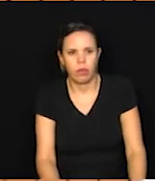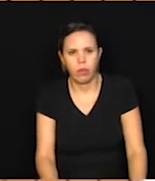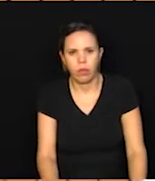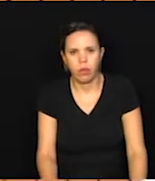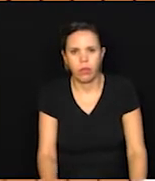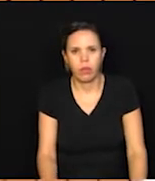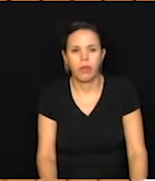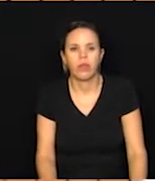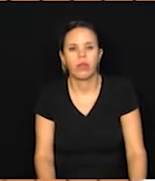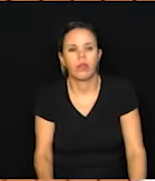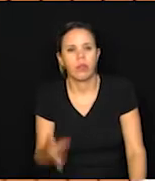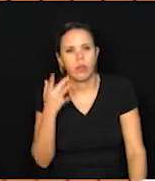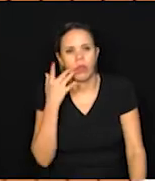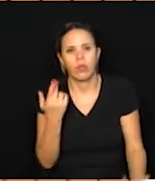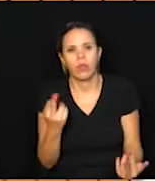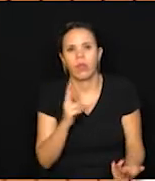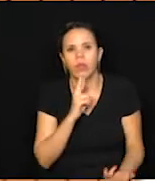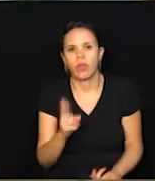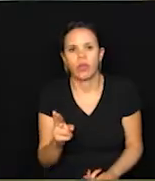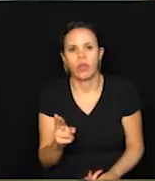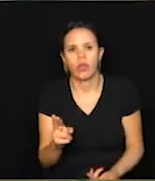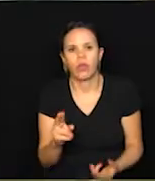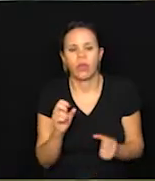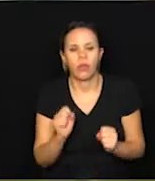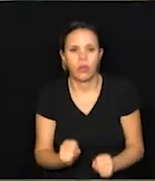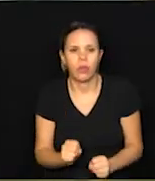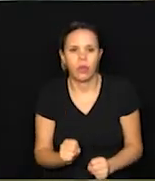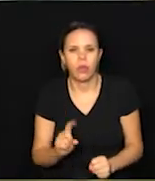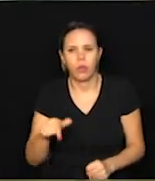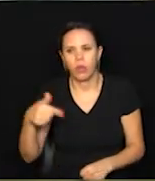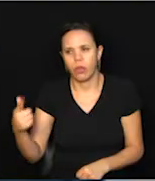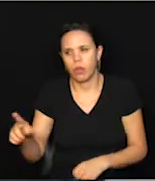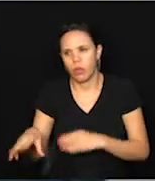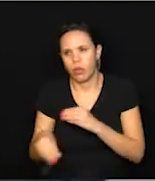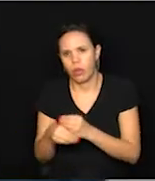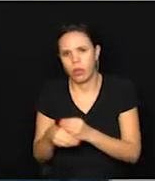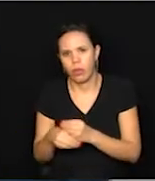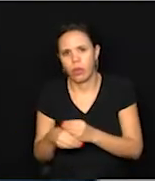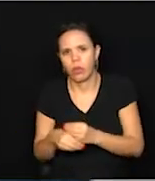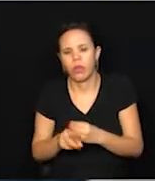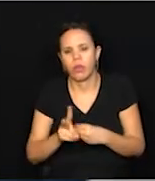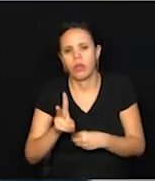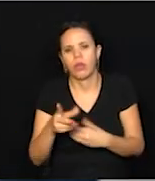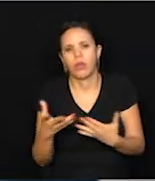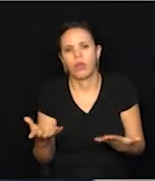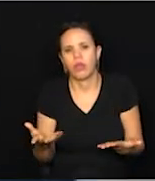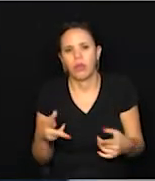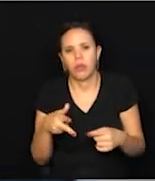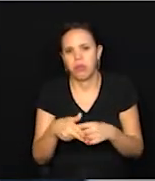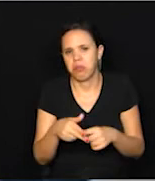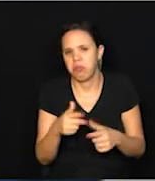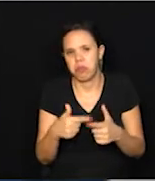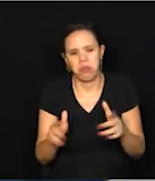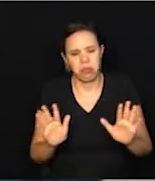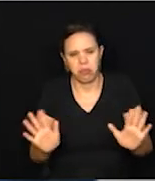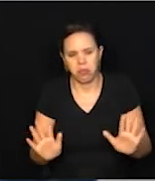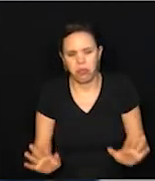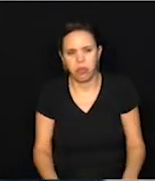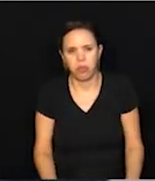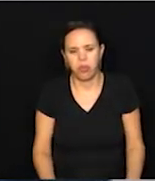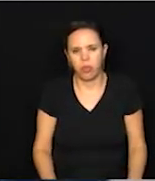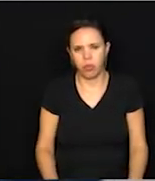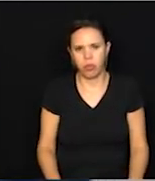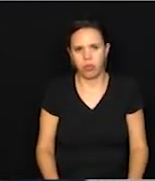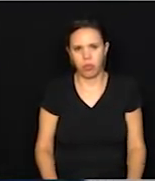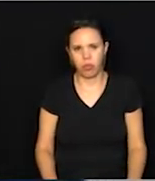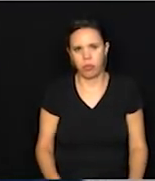Bom, acho que eu vou na mesma linha, vou responder o que eu puder, a doutora Cíntia complementa, ou a seguir, ou quiser interromper, não tem problema nenhum.